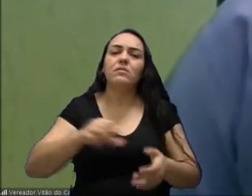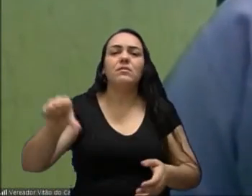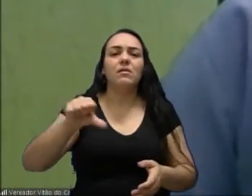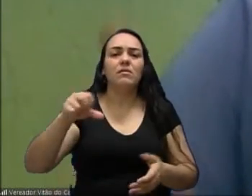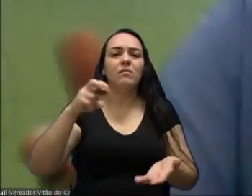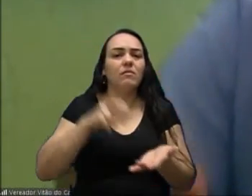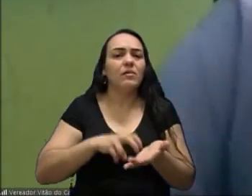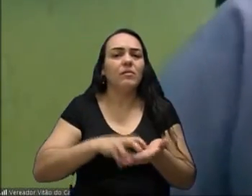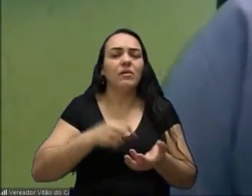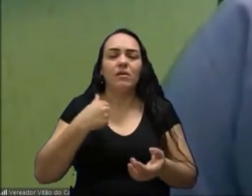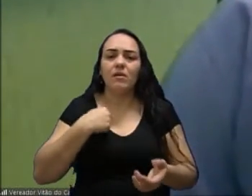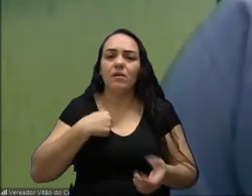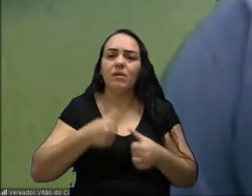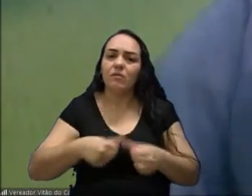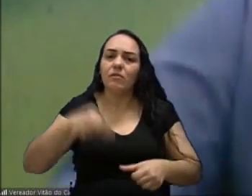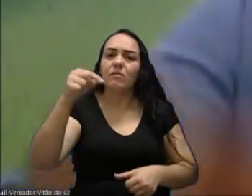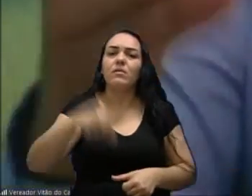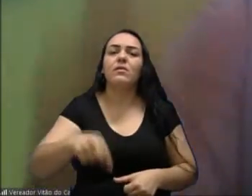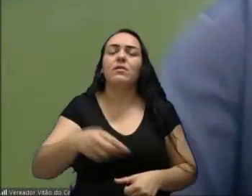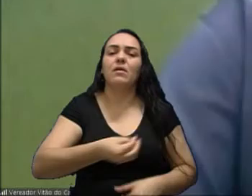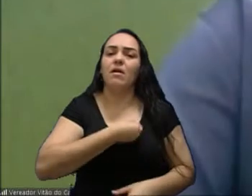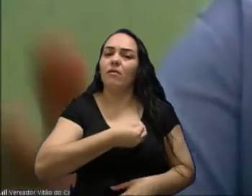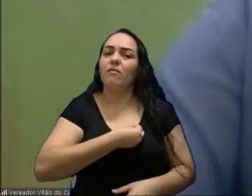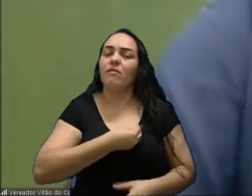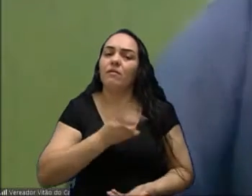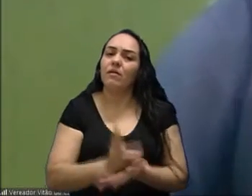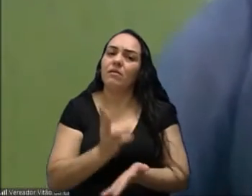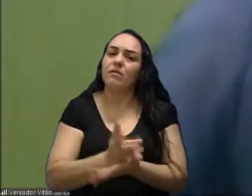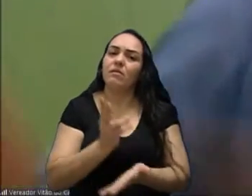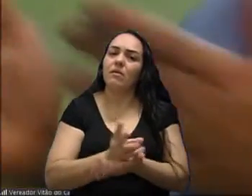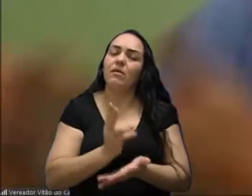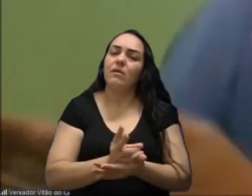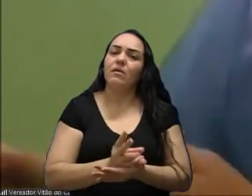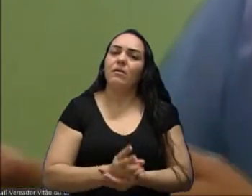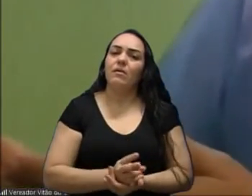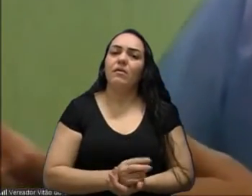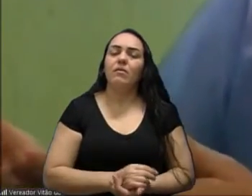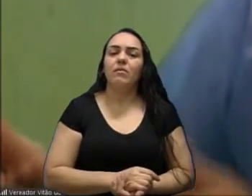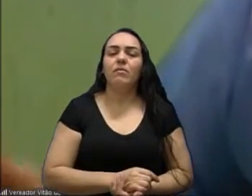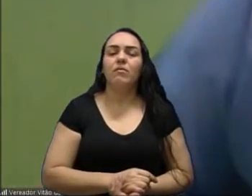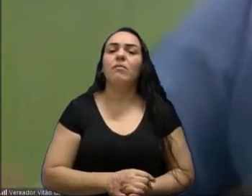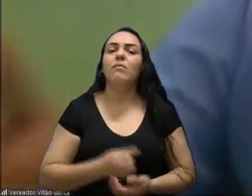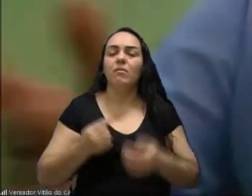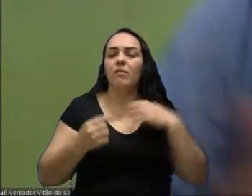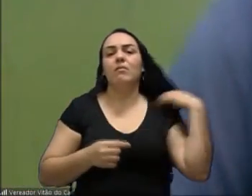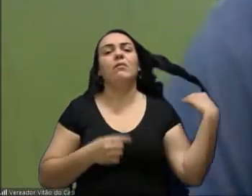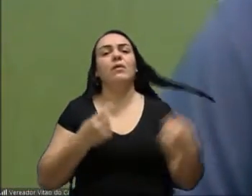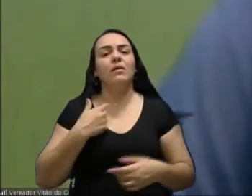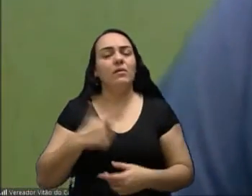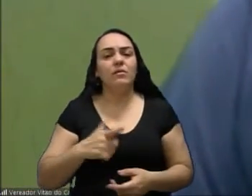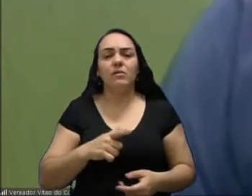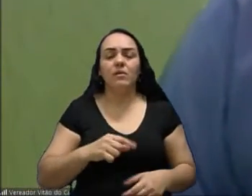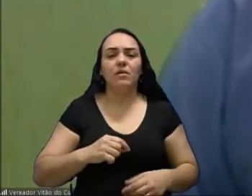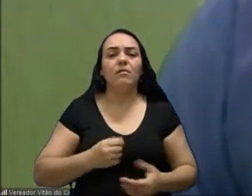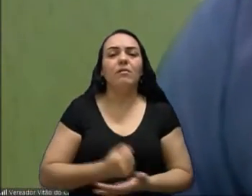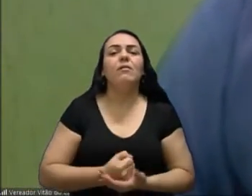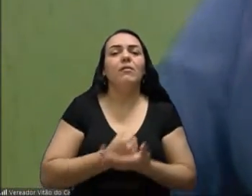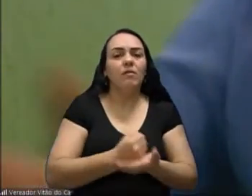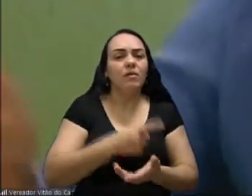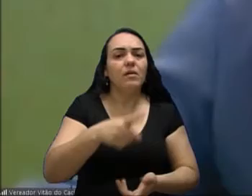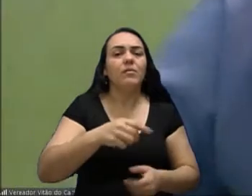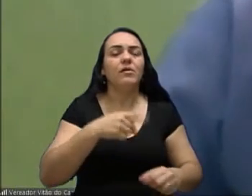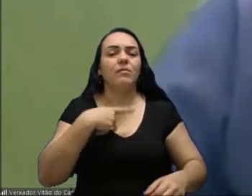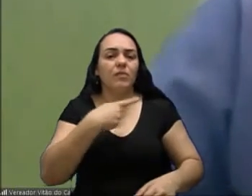9 da manhã Dine você é nosso presidente só peço pra você rever a conversa eu não tive como ir embora o Apolo foi deu a palavra